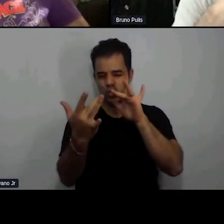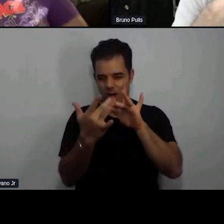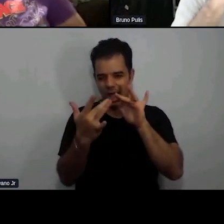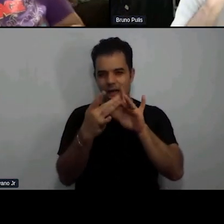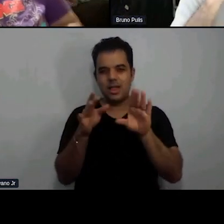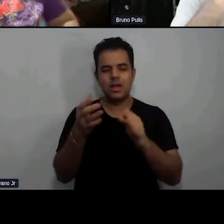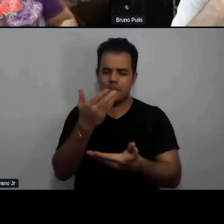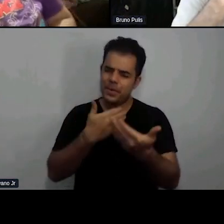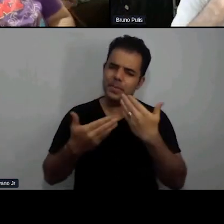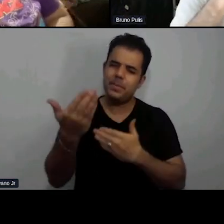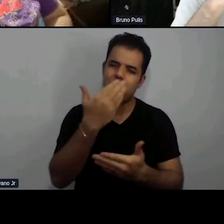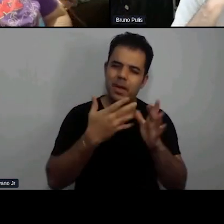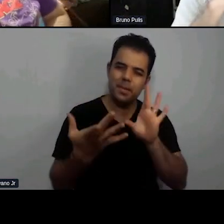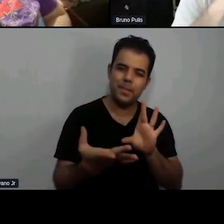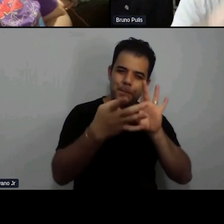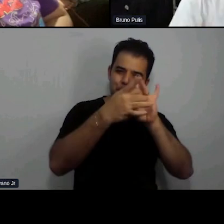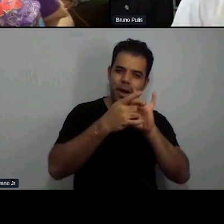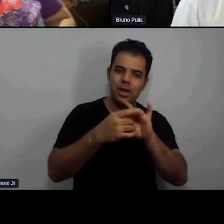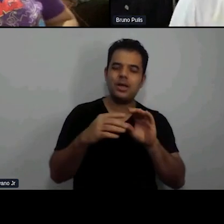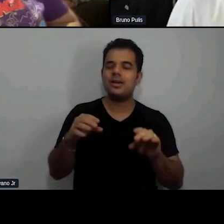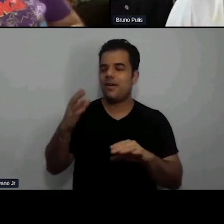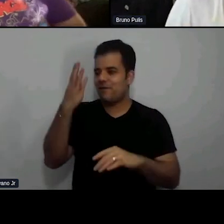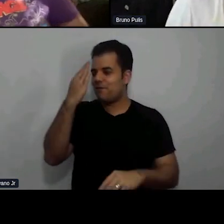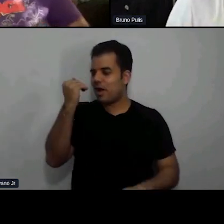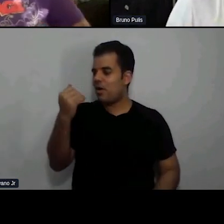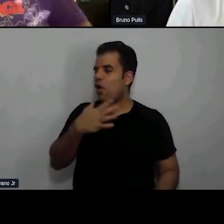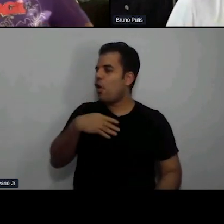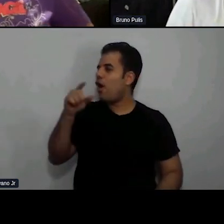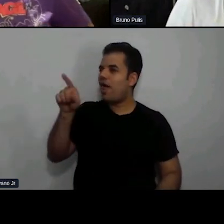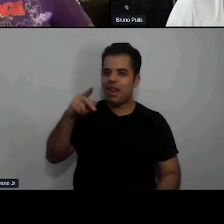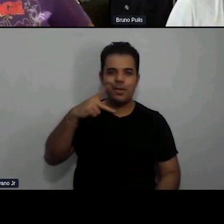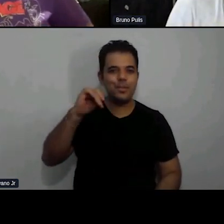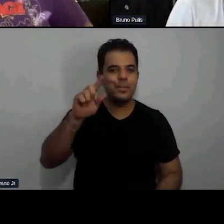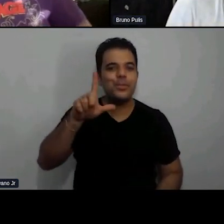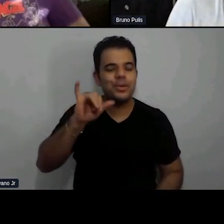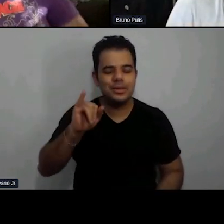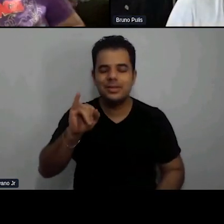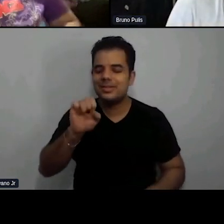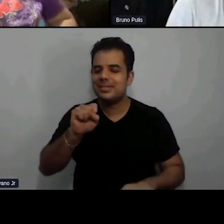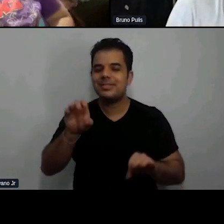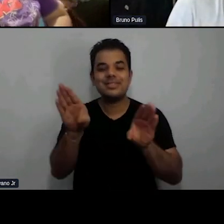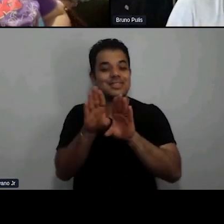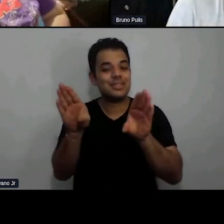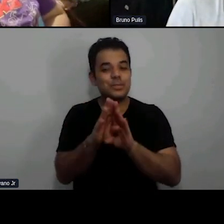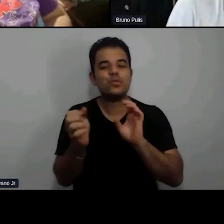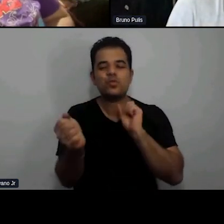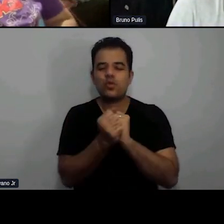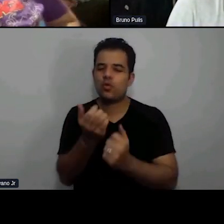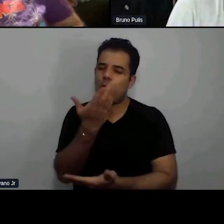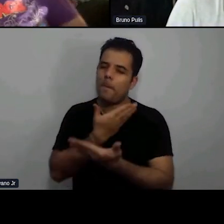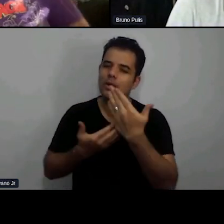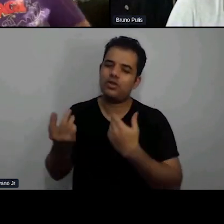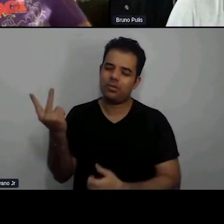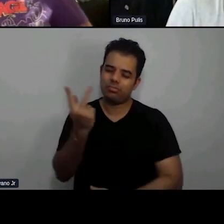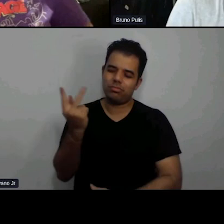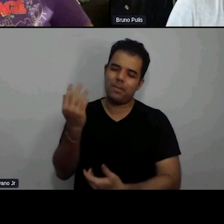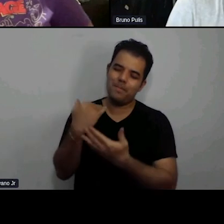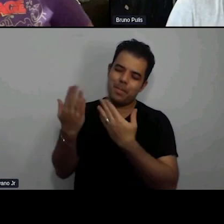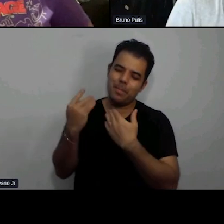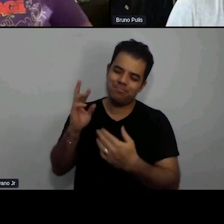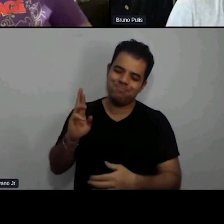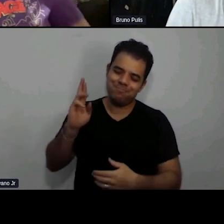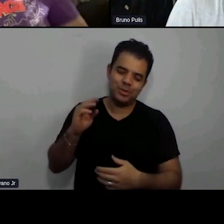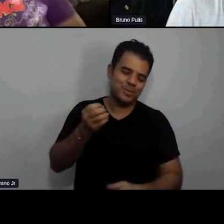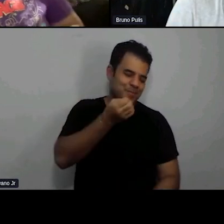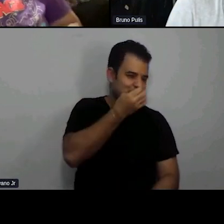trocar figurinhas. Sou fãzaça aí do Pulis também. Então, para mim é um privilégio também compartilhar o painel com ele. E mandem um